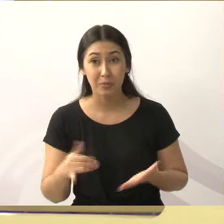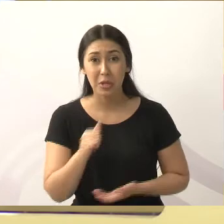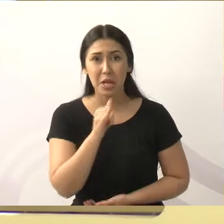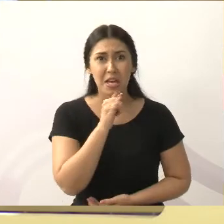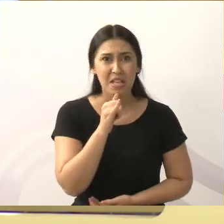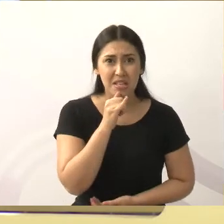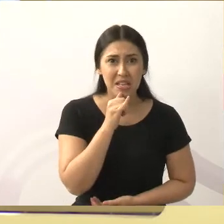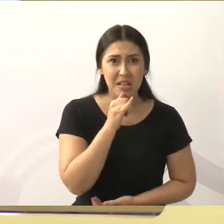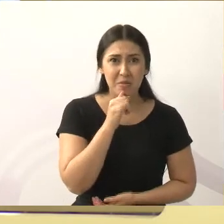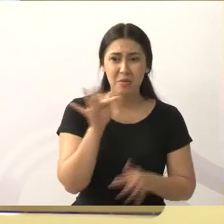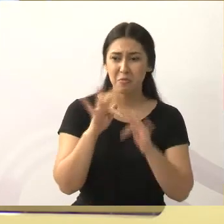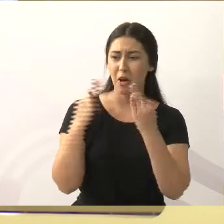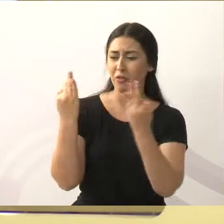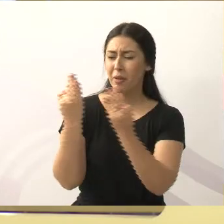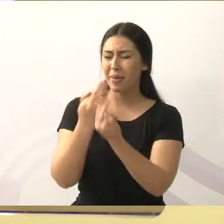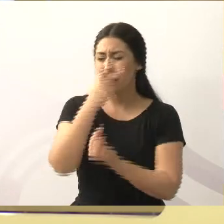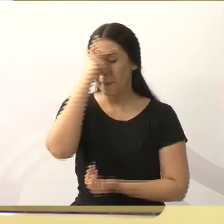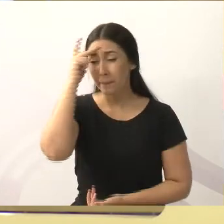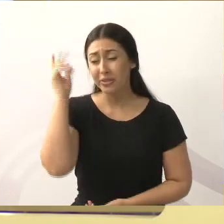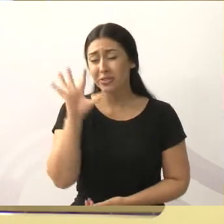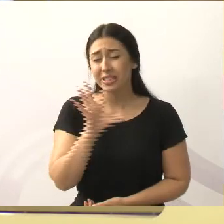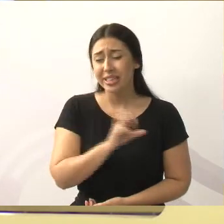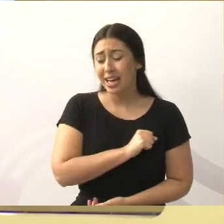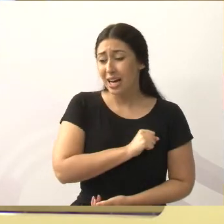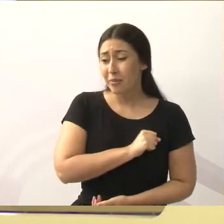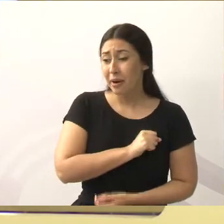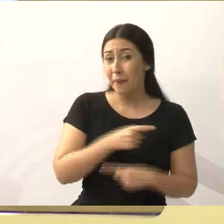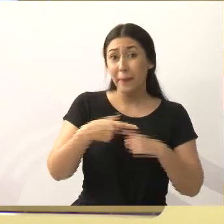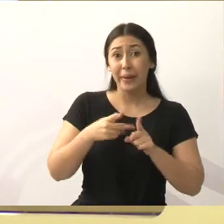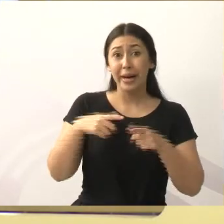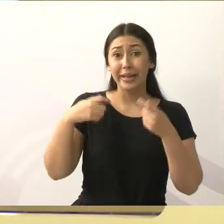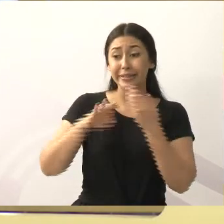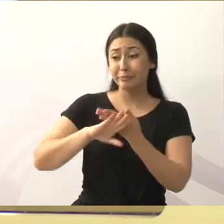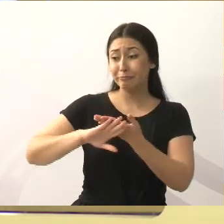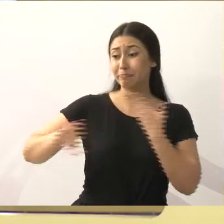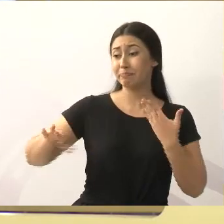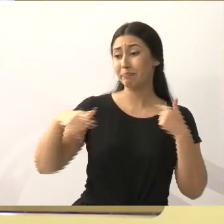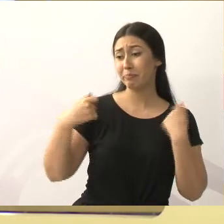pessoa querida e não pode chegar perto daquela pessoa.